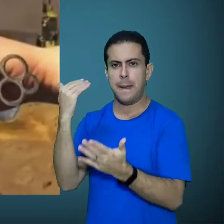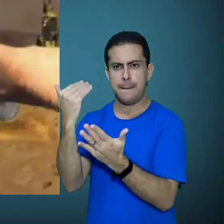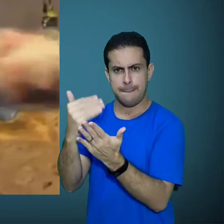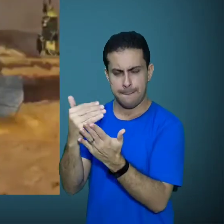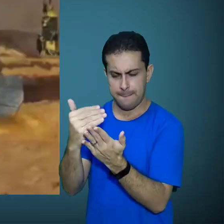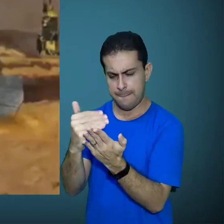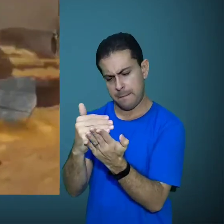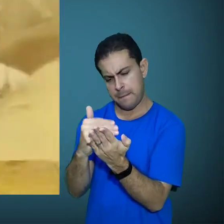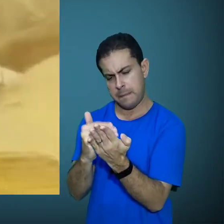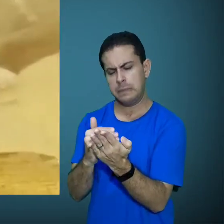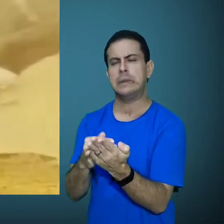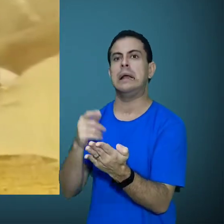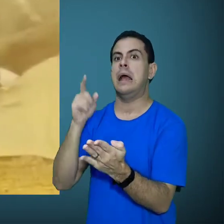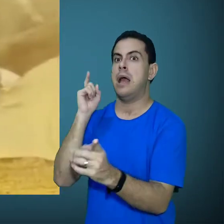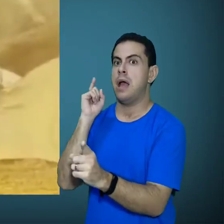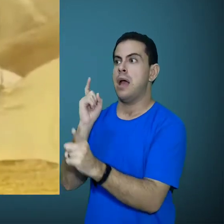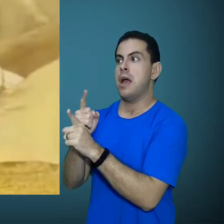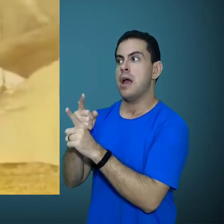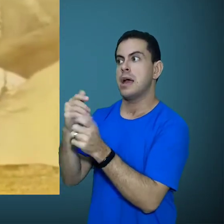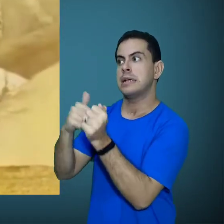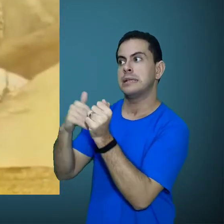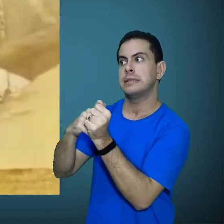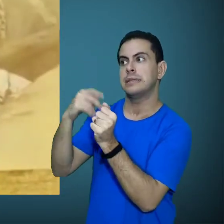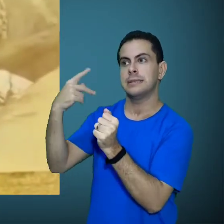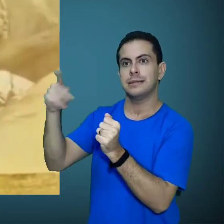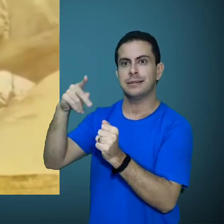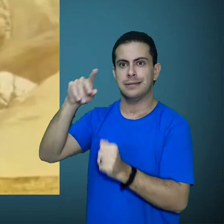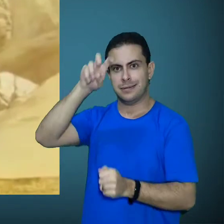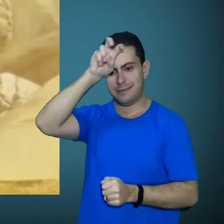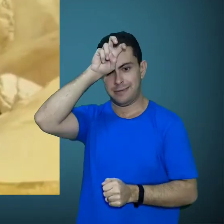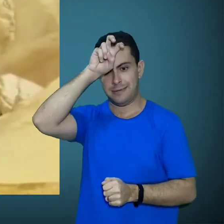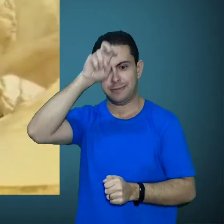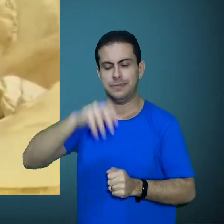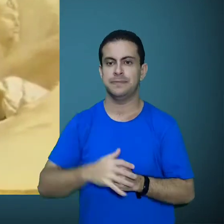muitos dos mistérios do Antigo Egito.